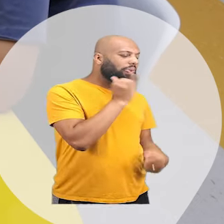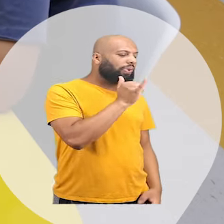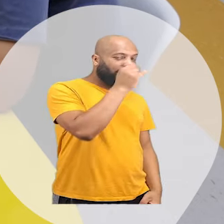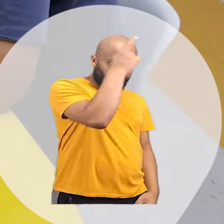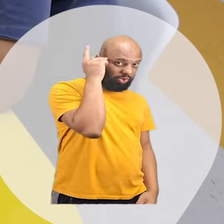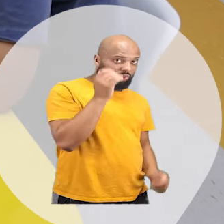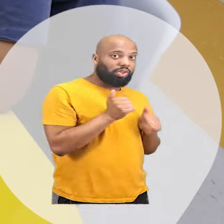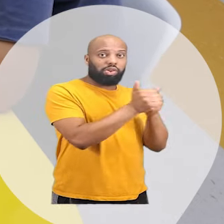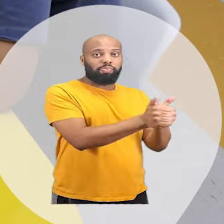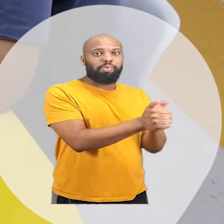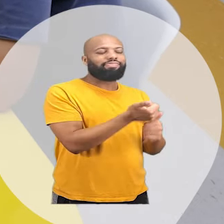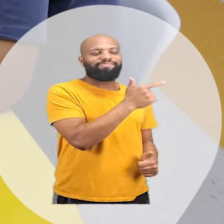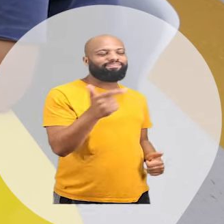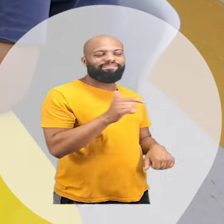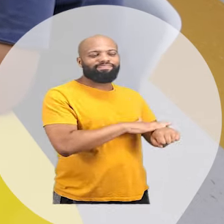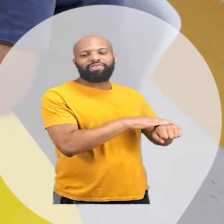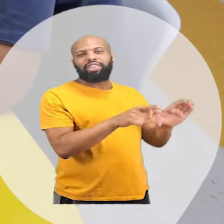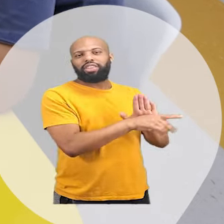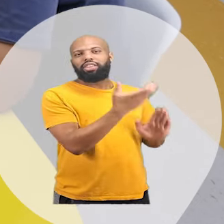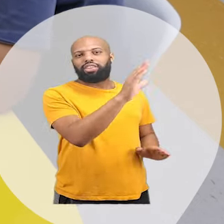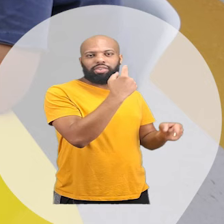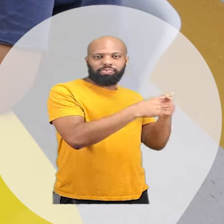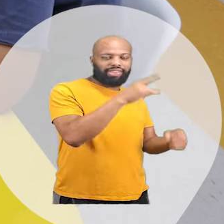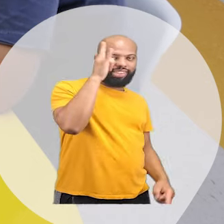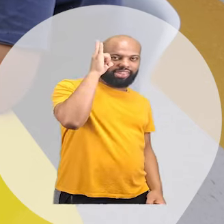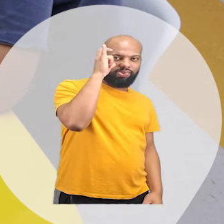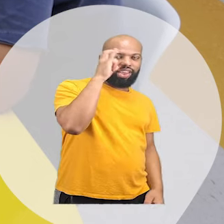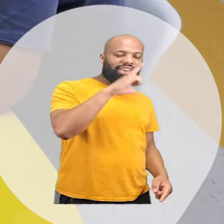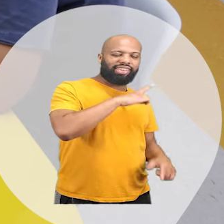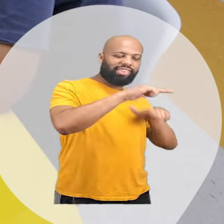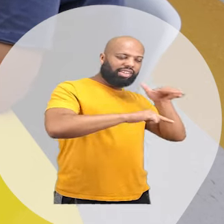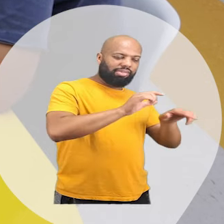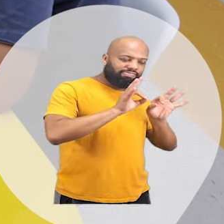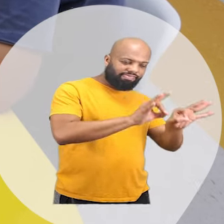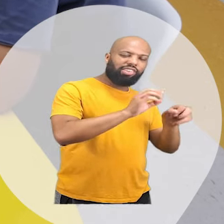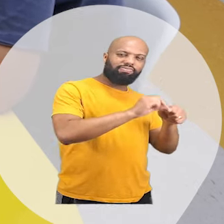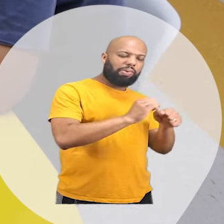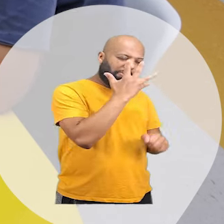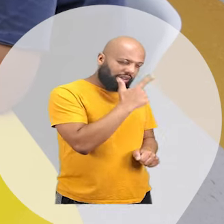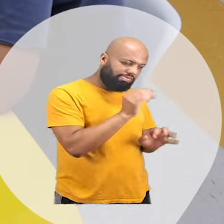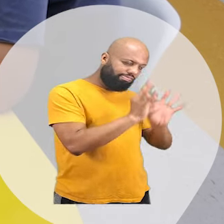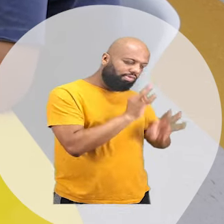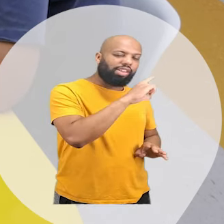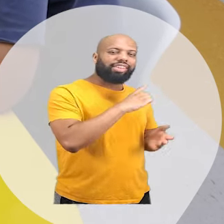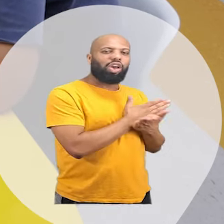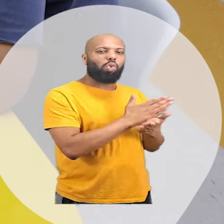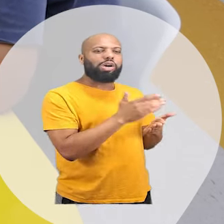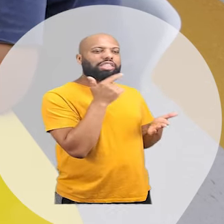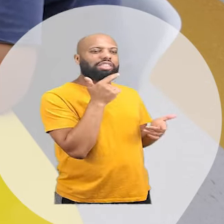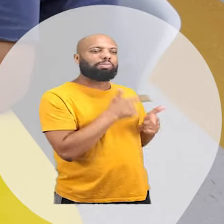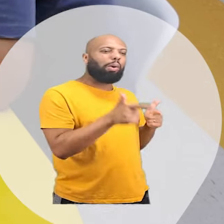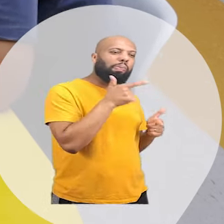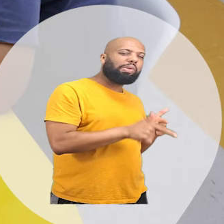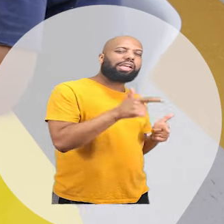que não está ali que não aparece né porque ali no Insta a gente tem todas todo o trabalho bem feito bem produzido um perrengue que você